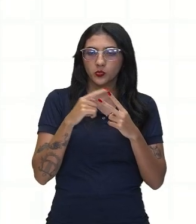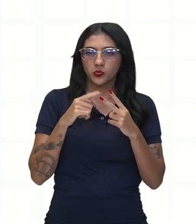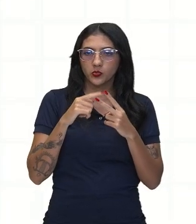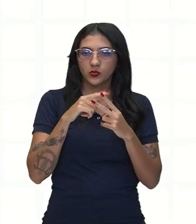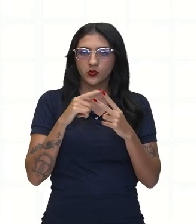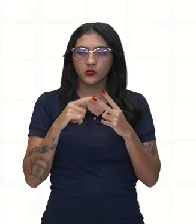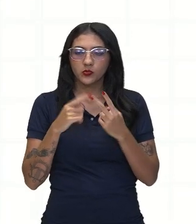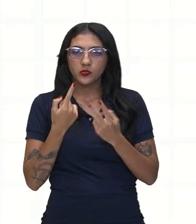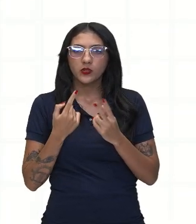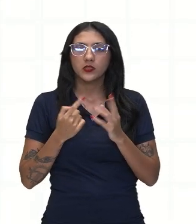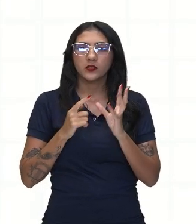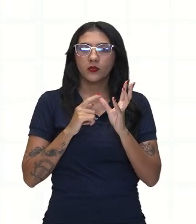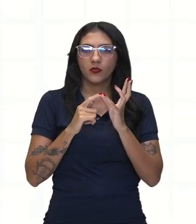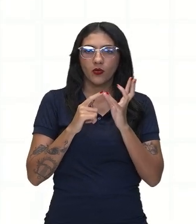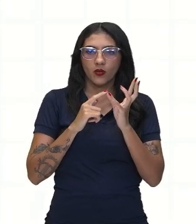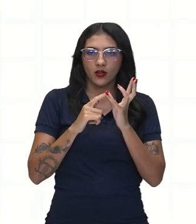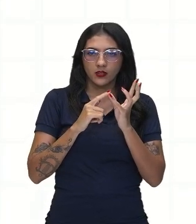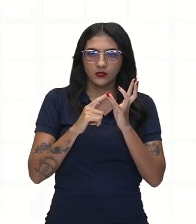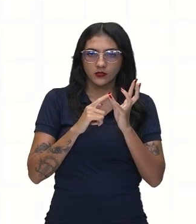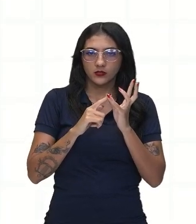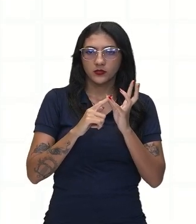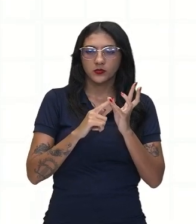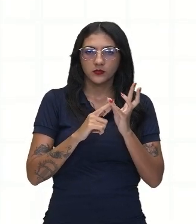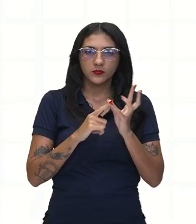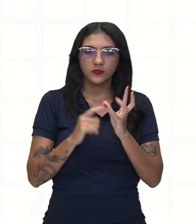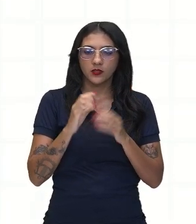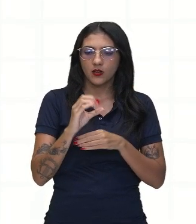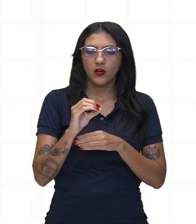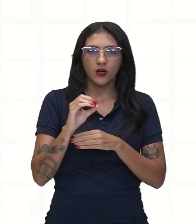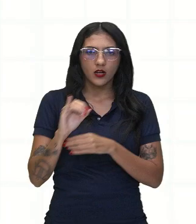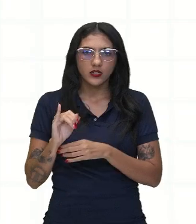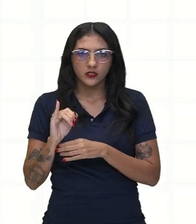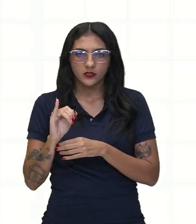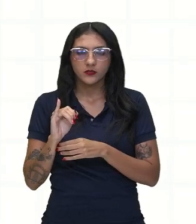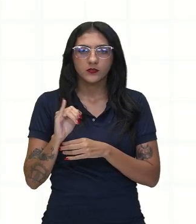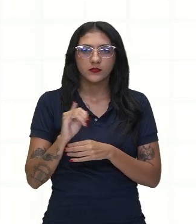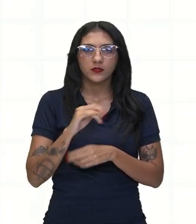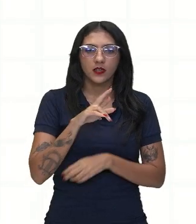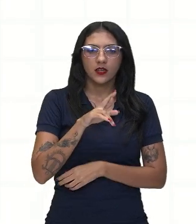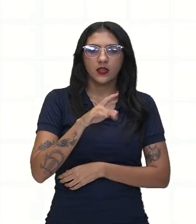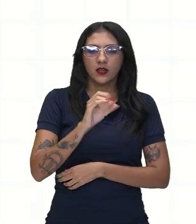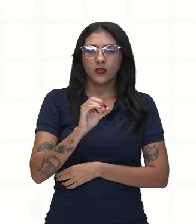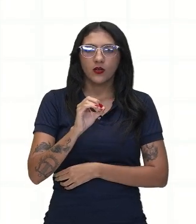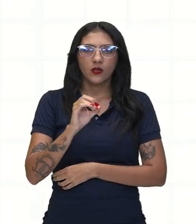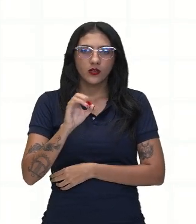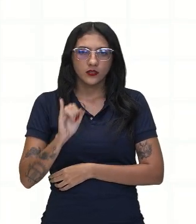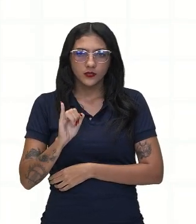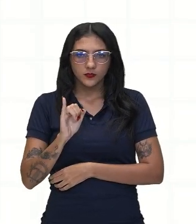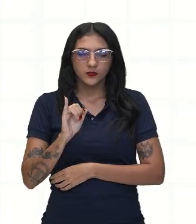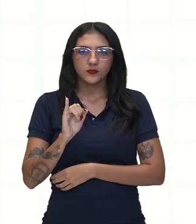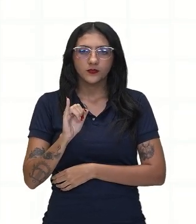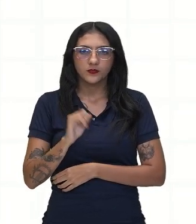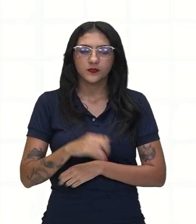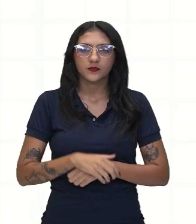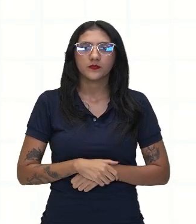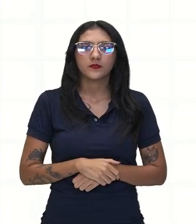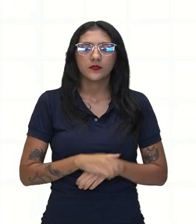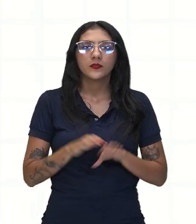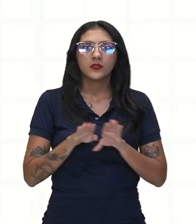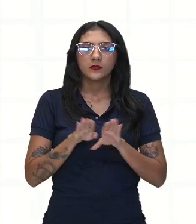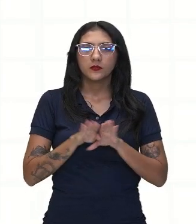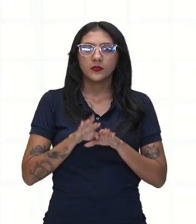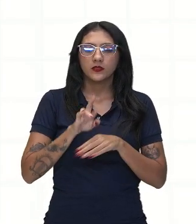vai abrir o som, ó. Herói, ditongo aberto. Logo, é a última sílaba, é